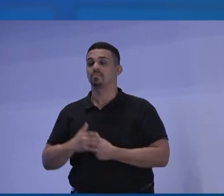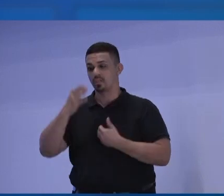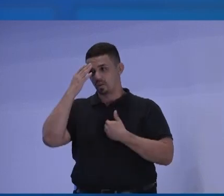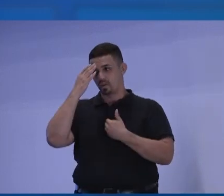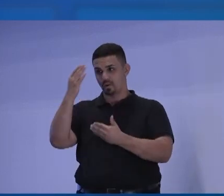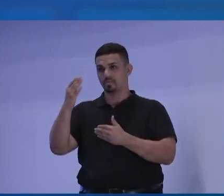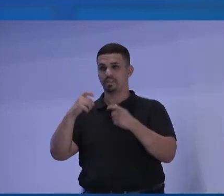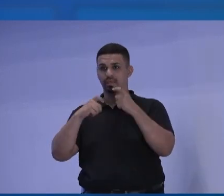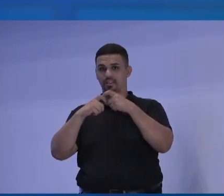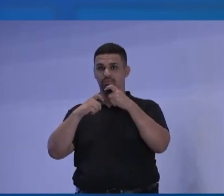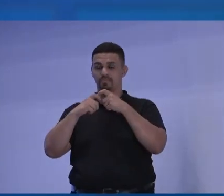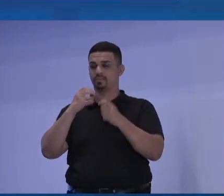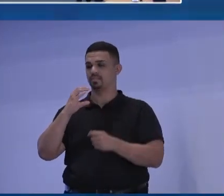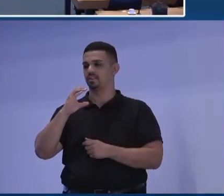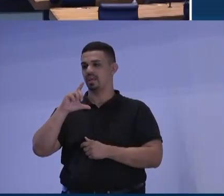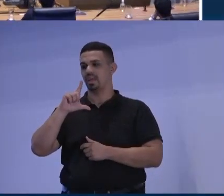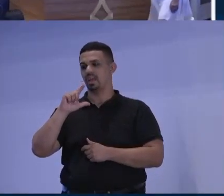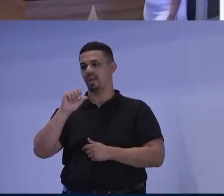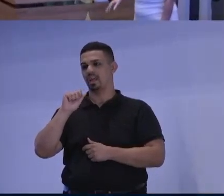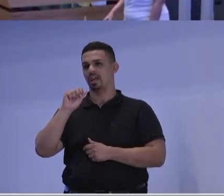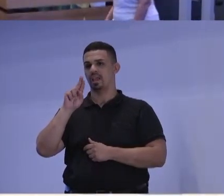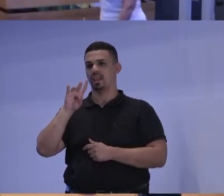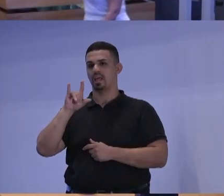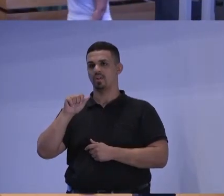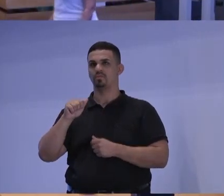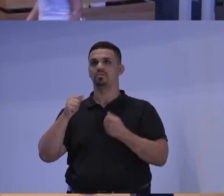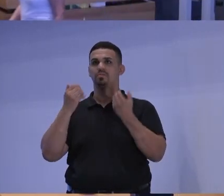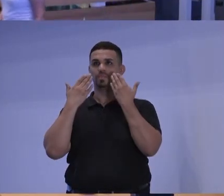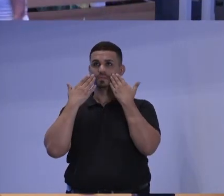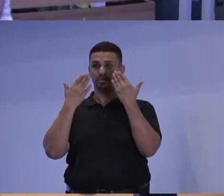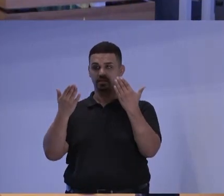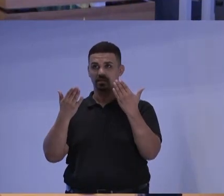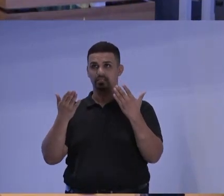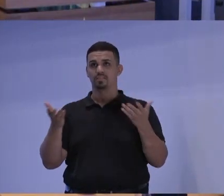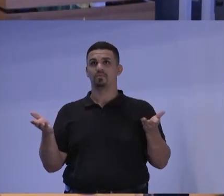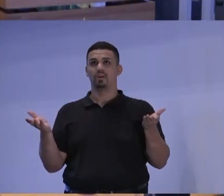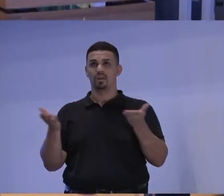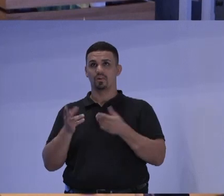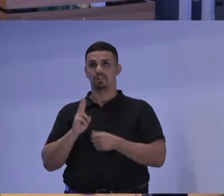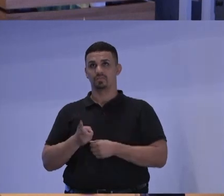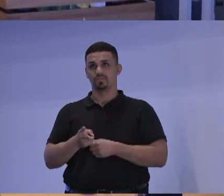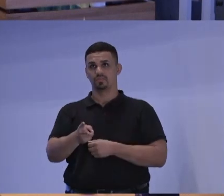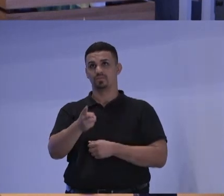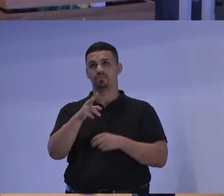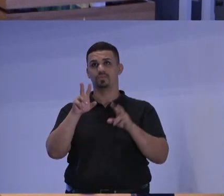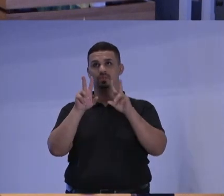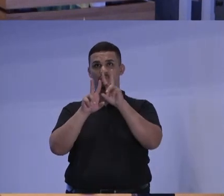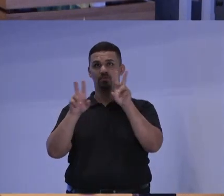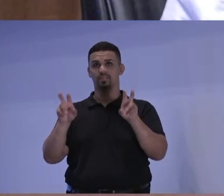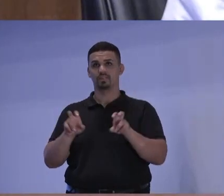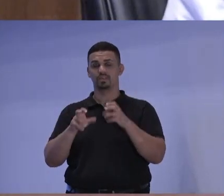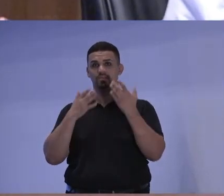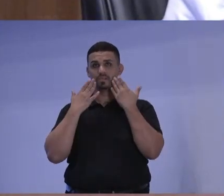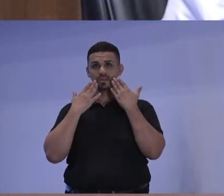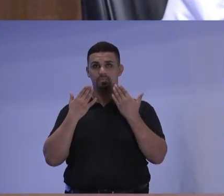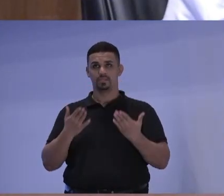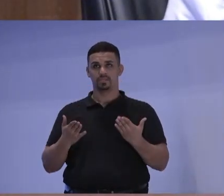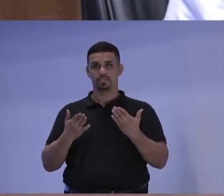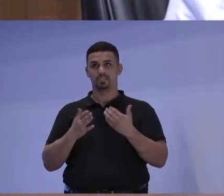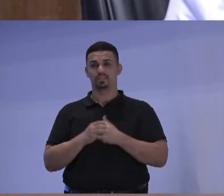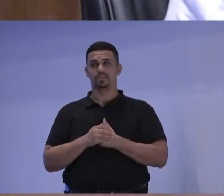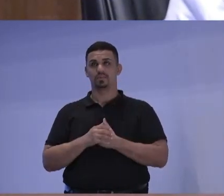Cláudia, pela apresentação. E agora a gente vai seguir nos nossos temas de apresentação. Acho